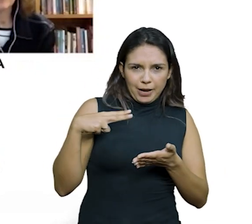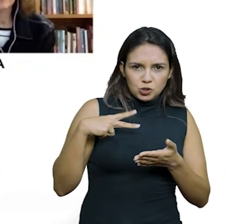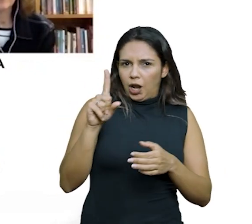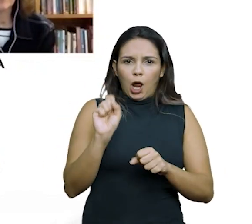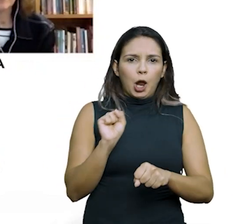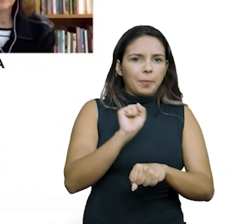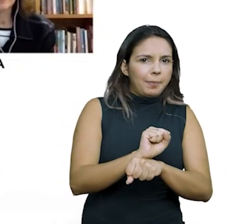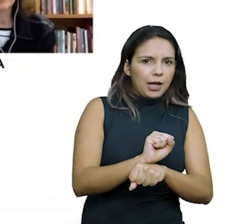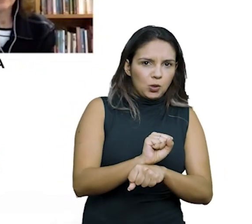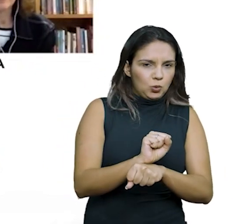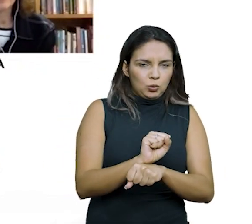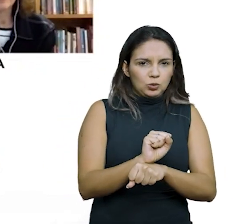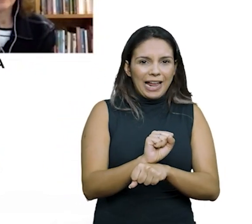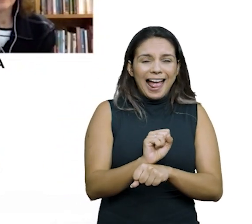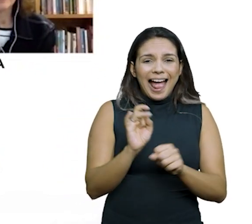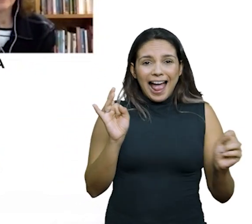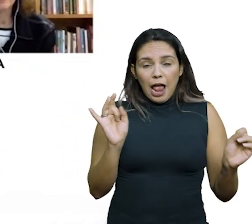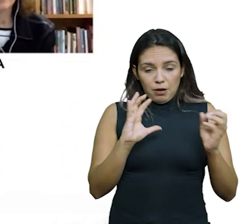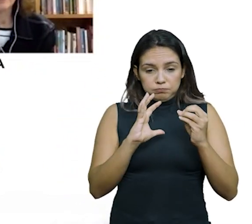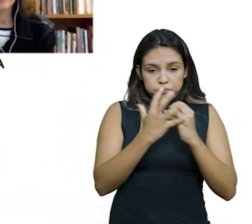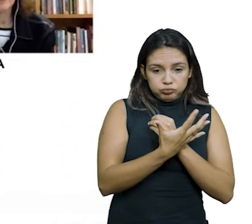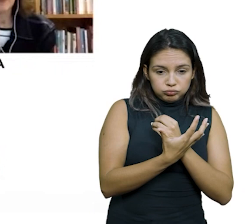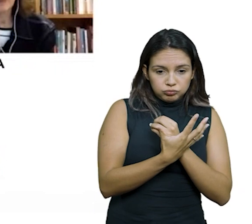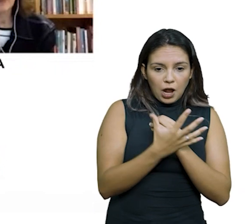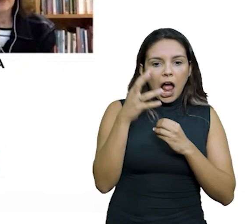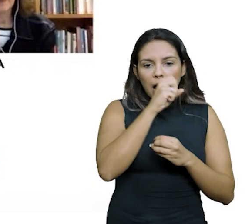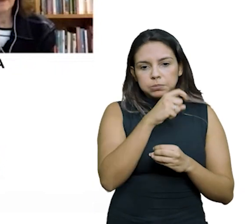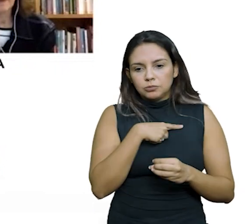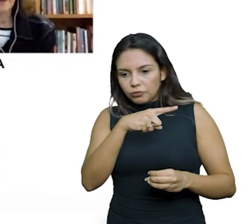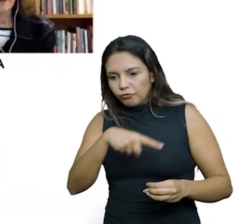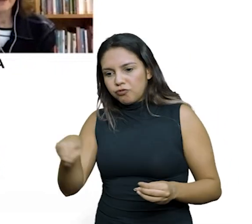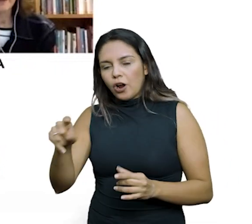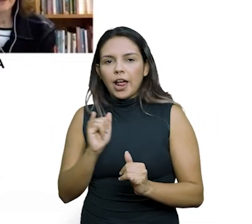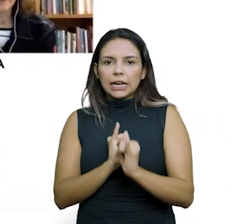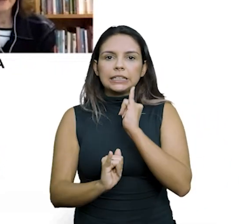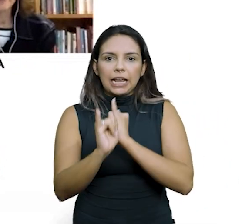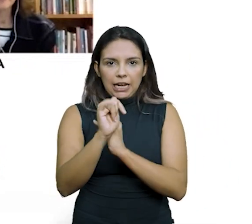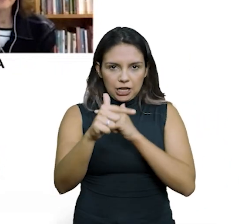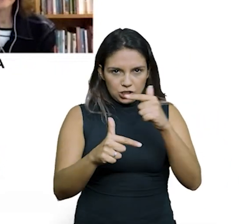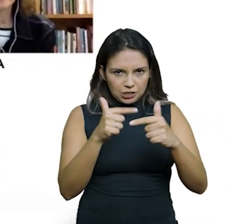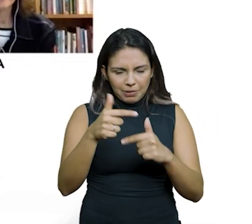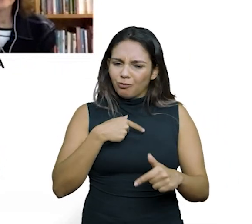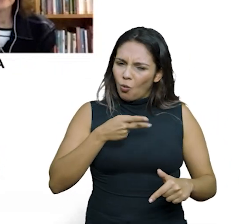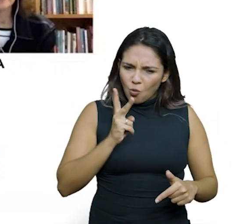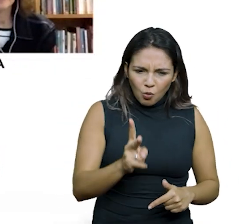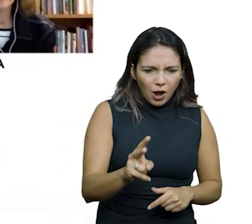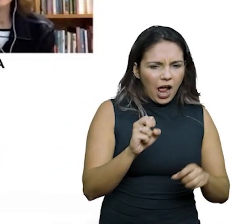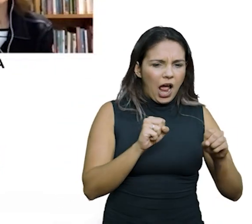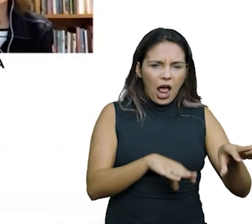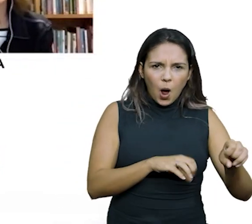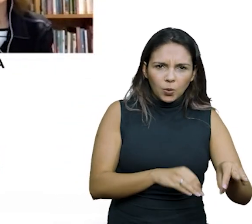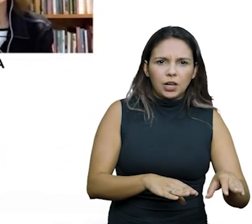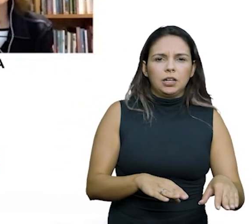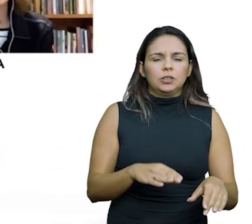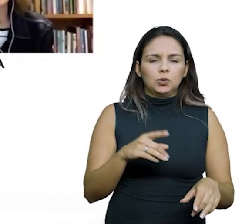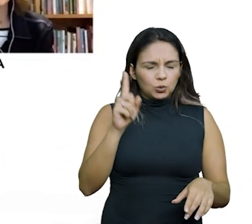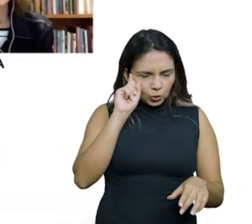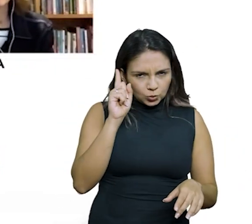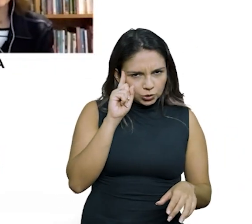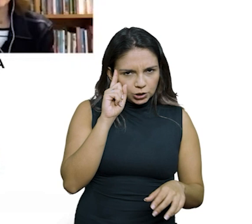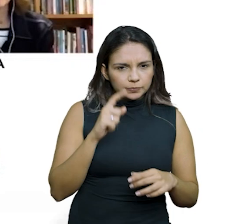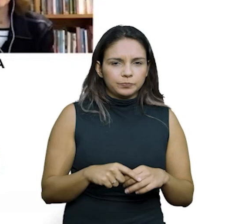pandemia aconteceu, nós migramos para as redes virtuais. Então, nós estamos tendo aula online diariamente. Entre os